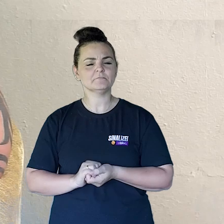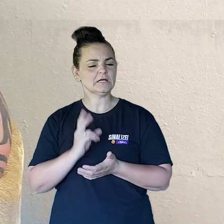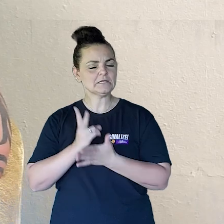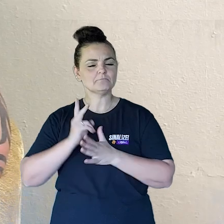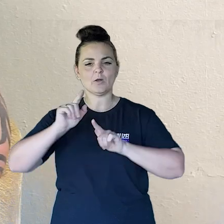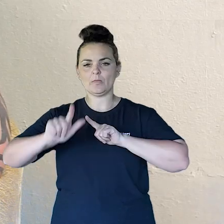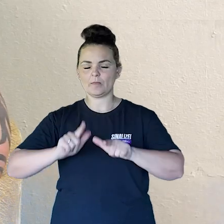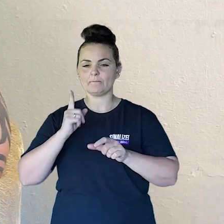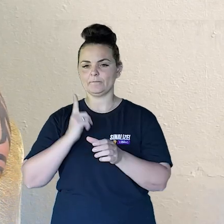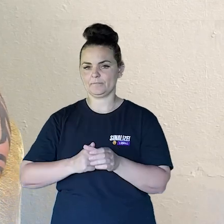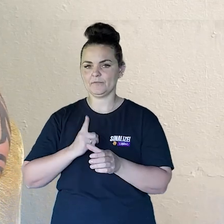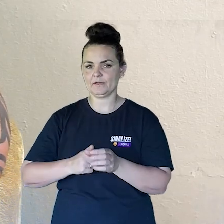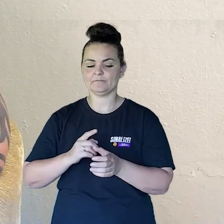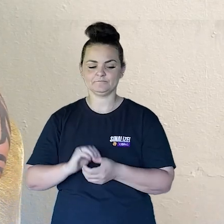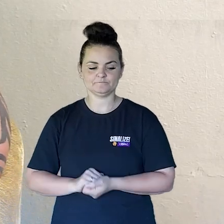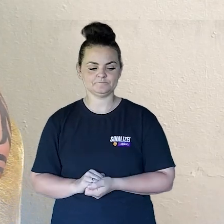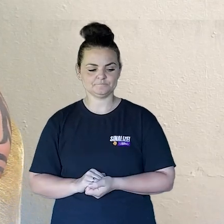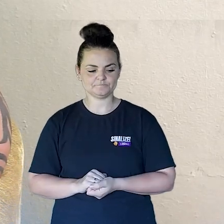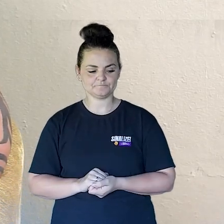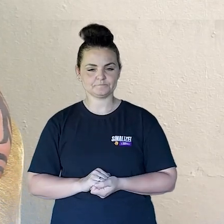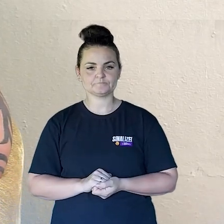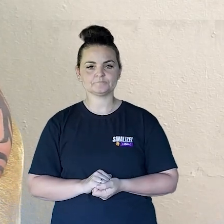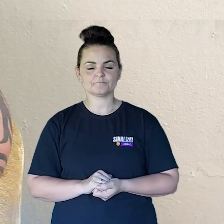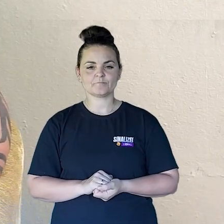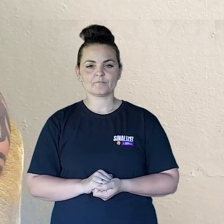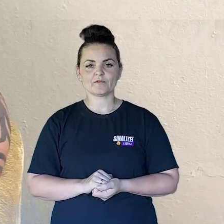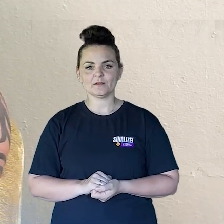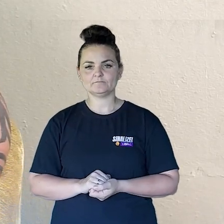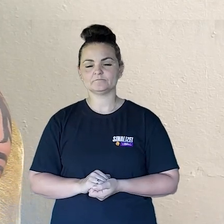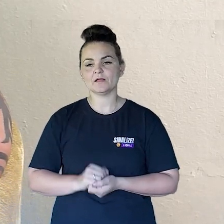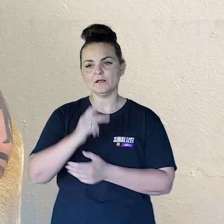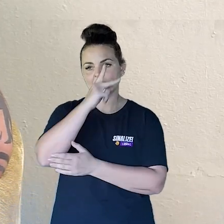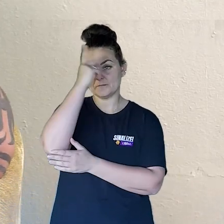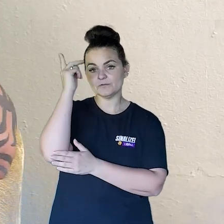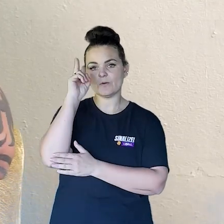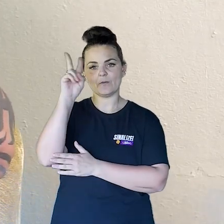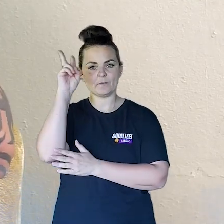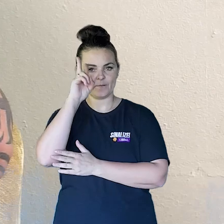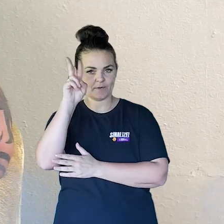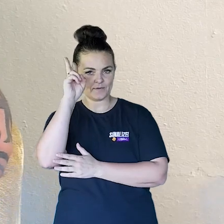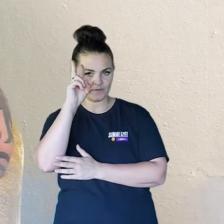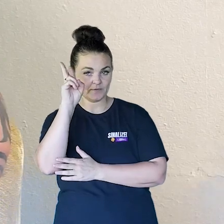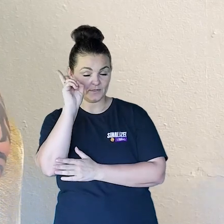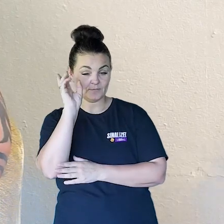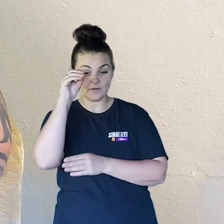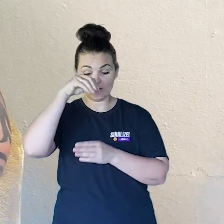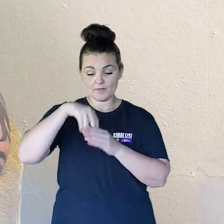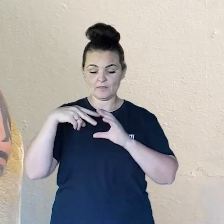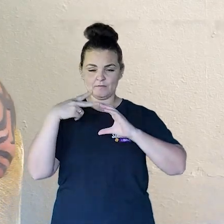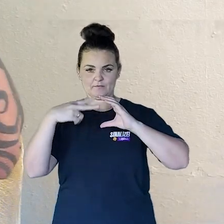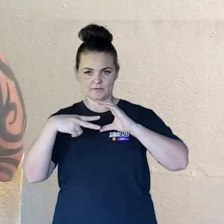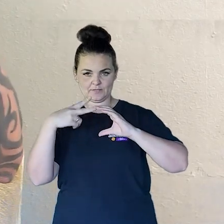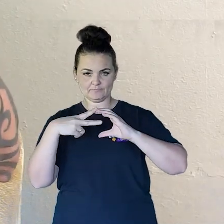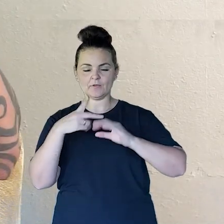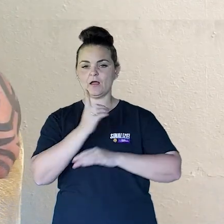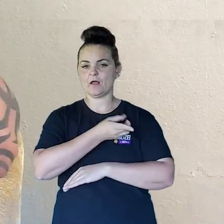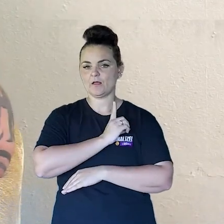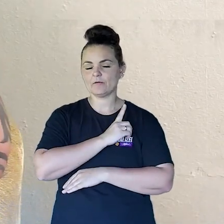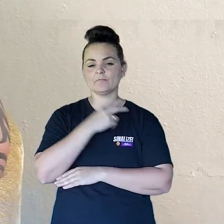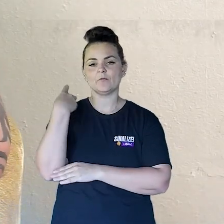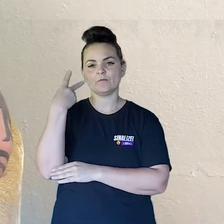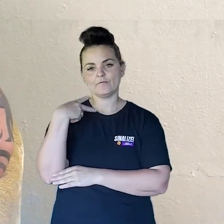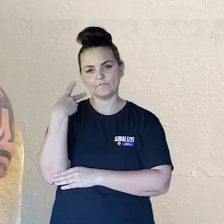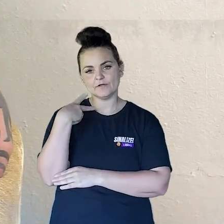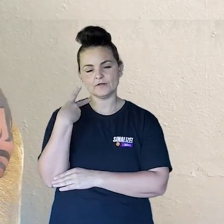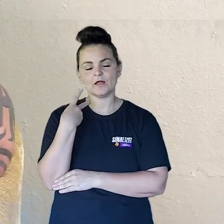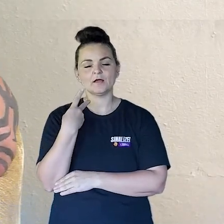cidade. Então eu quero que as pessoas lembrem de mim como um cara que esteve aqui dentro, como delegado, como